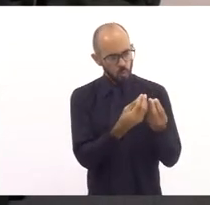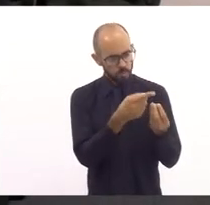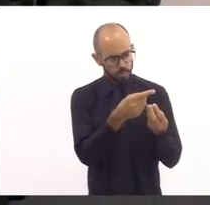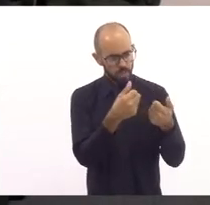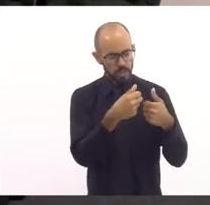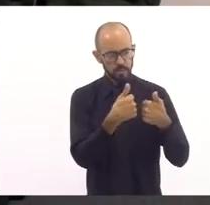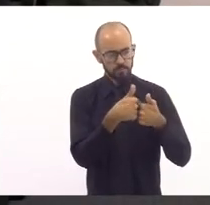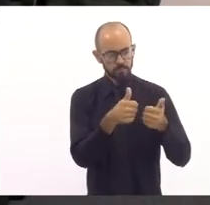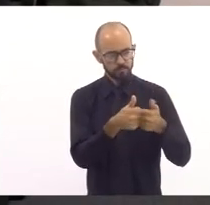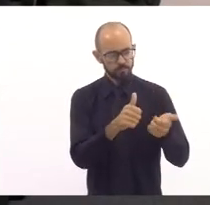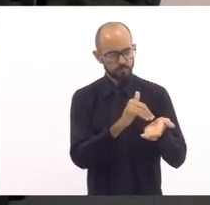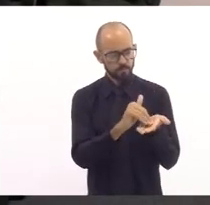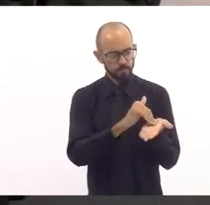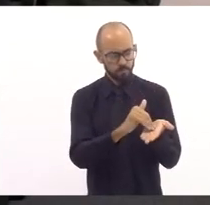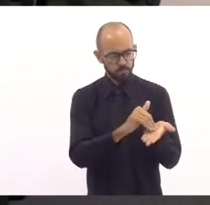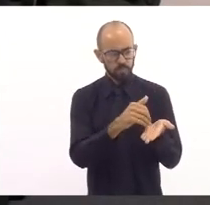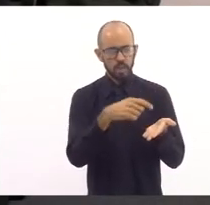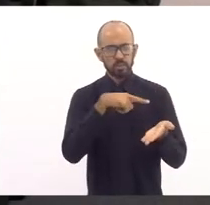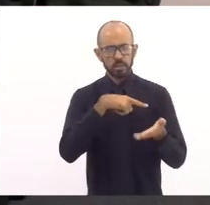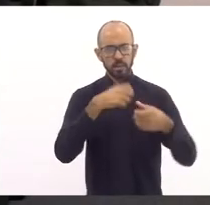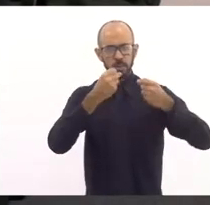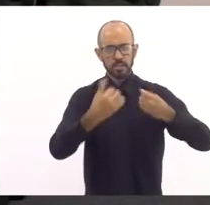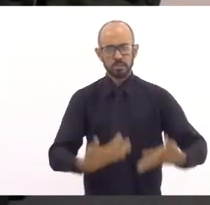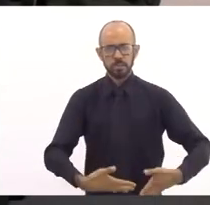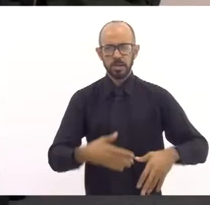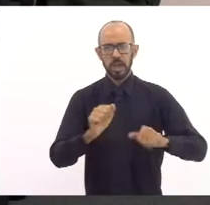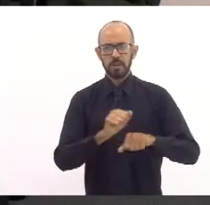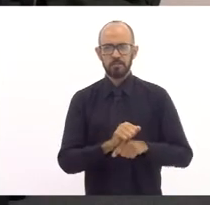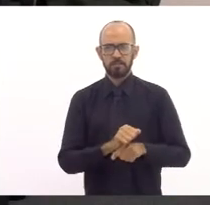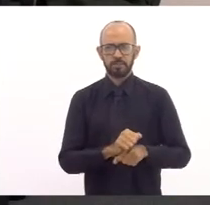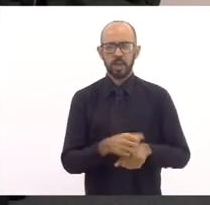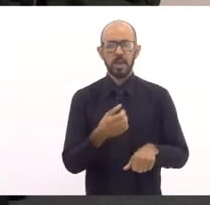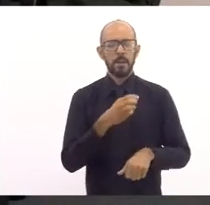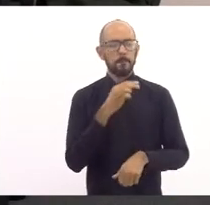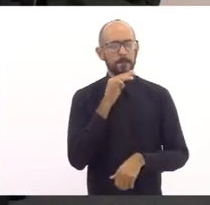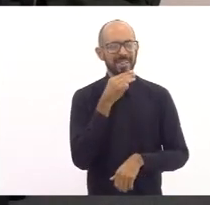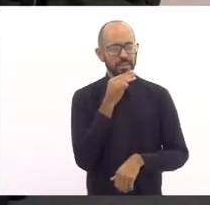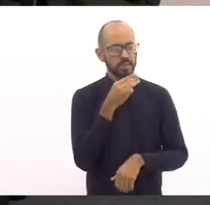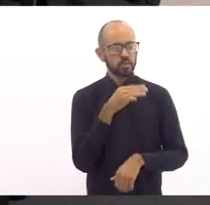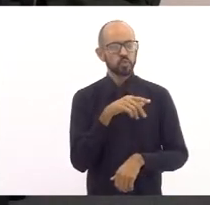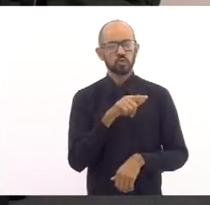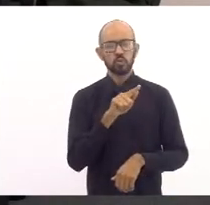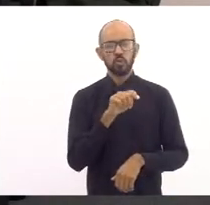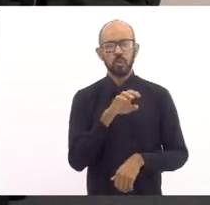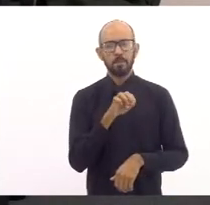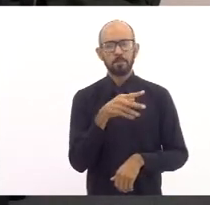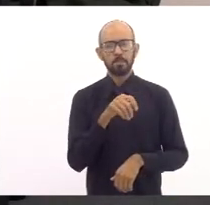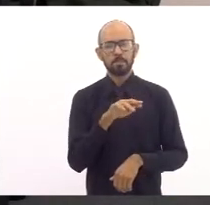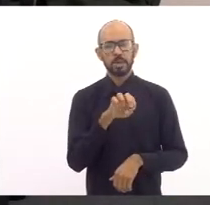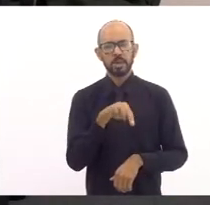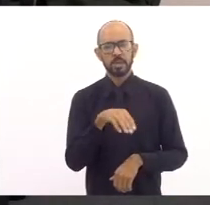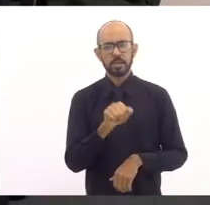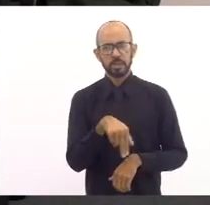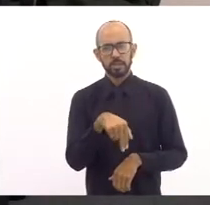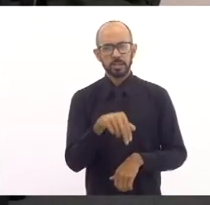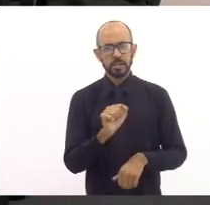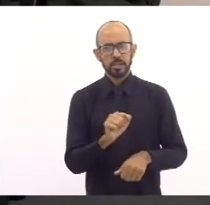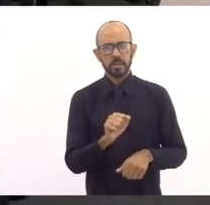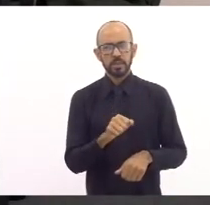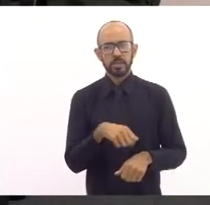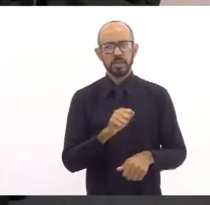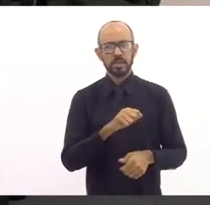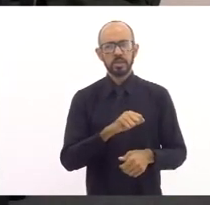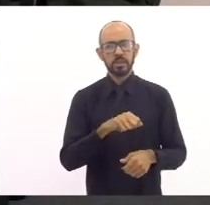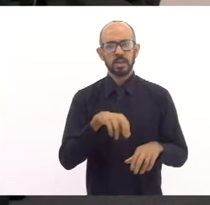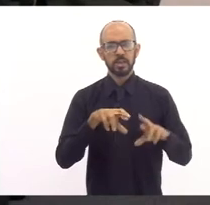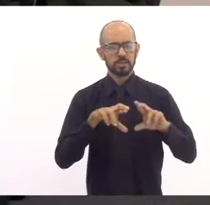esclarecer sobre esse plano, que envolve Manguinhos, Guapimirim, Suruí, Parada Angélica, Senador Camará,